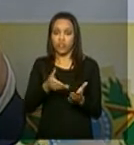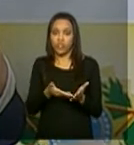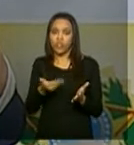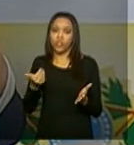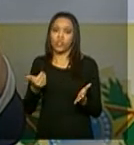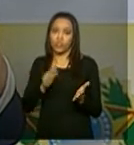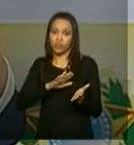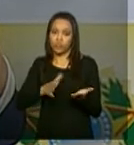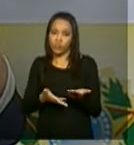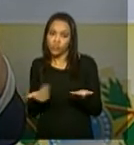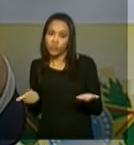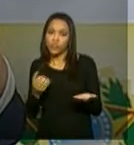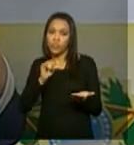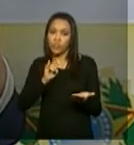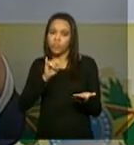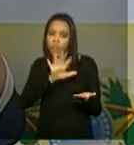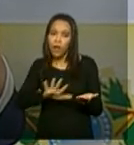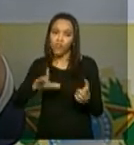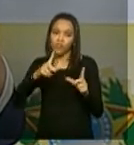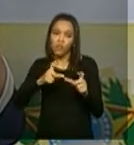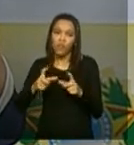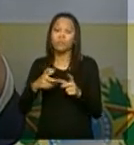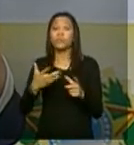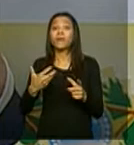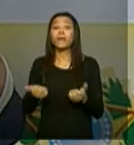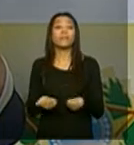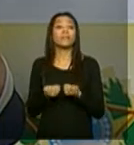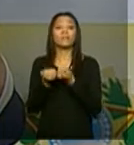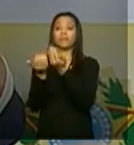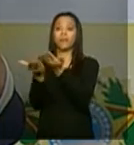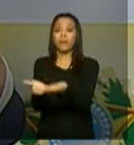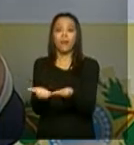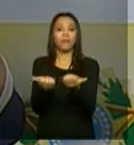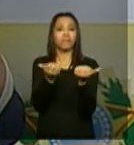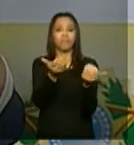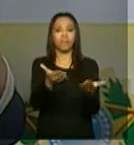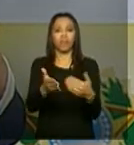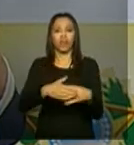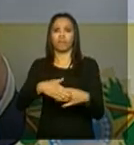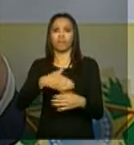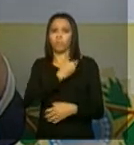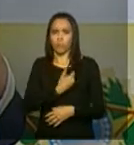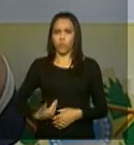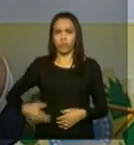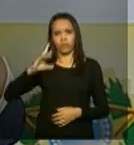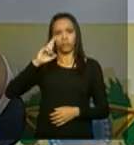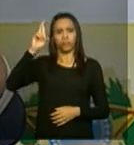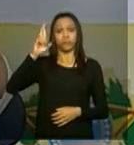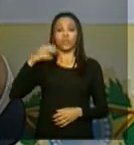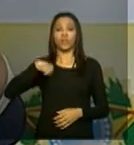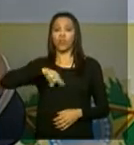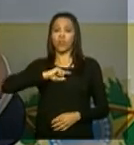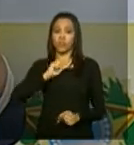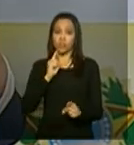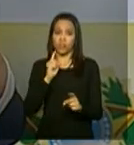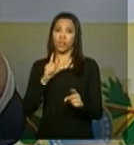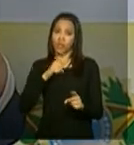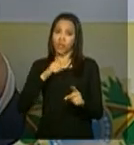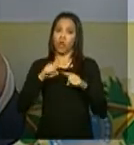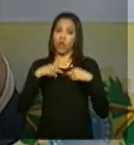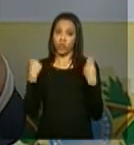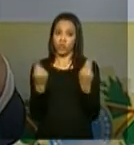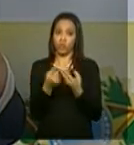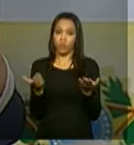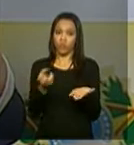que a gente poderia entregar para alguma autoridade acho que é a solução que nós encontramos hoje de manhã na reunião com os familiares foi